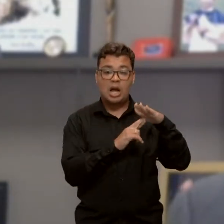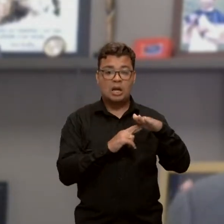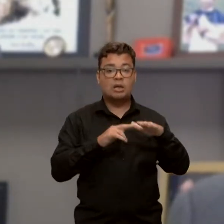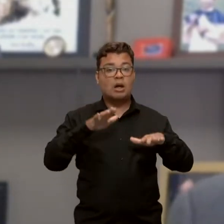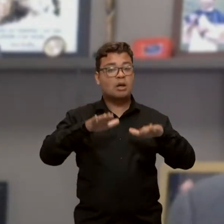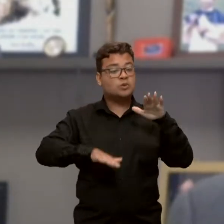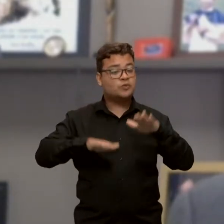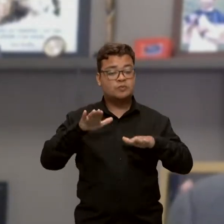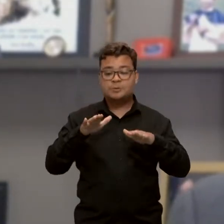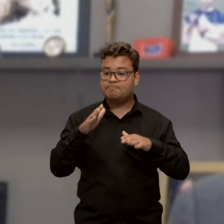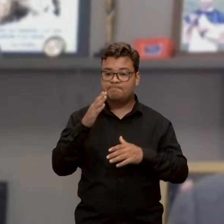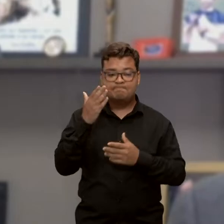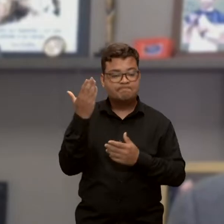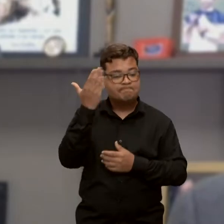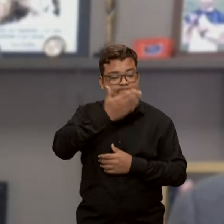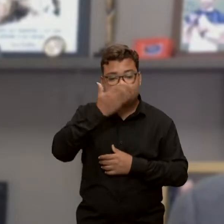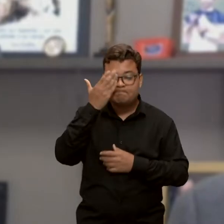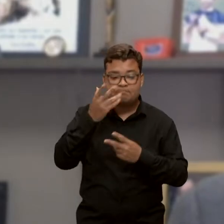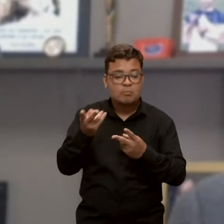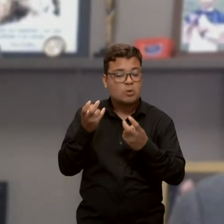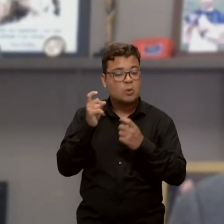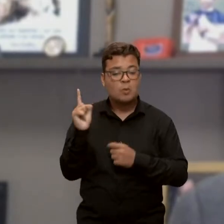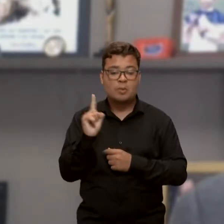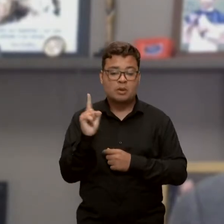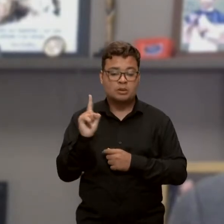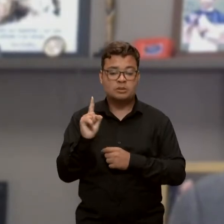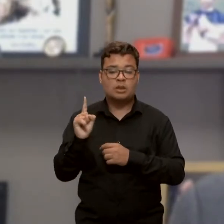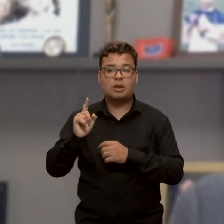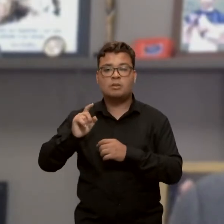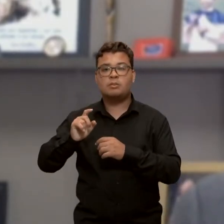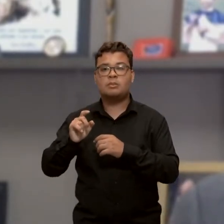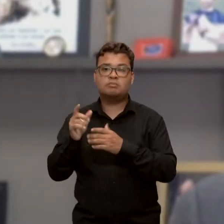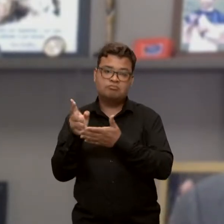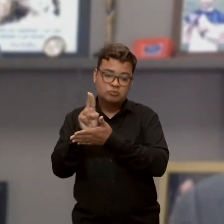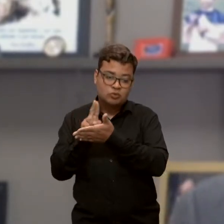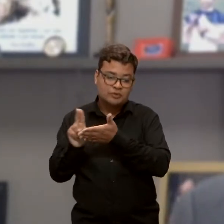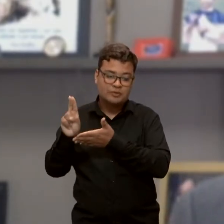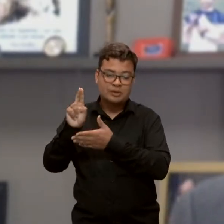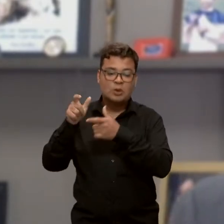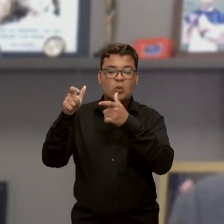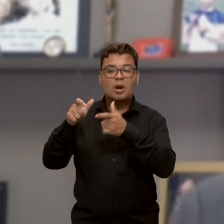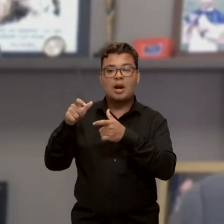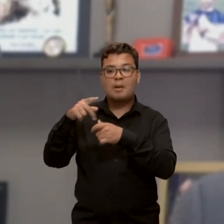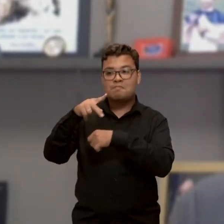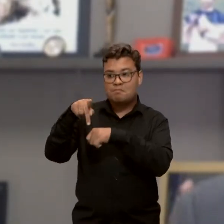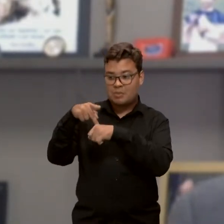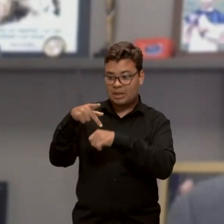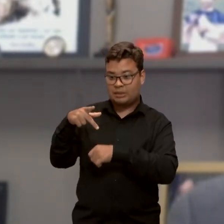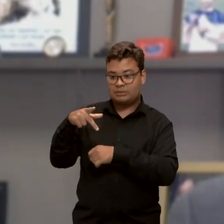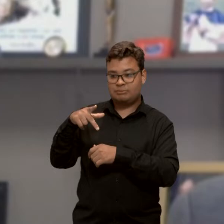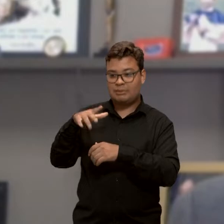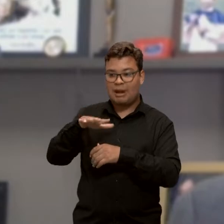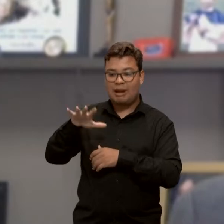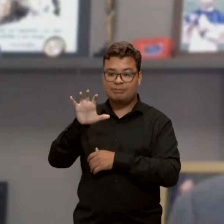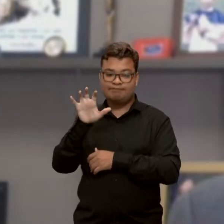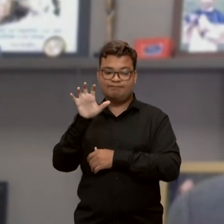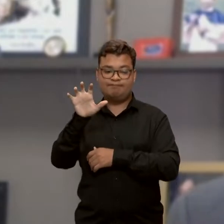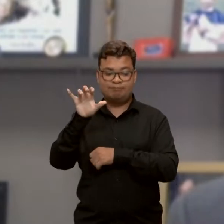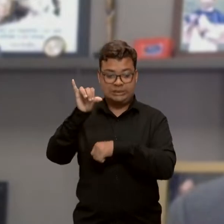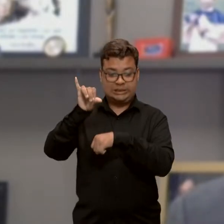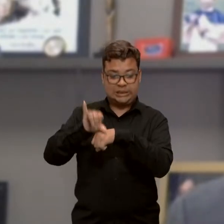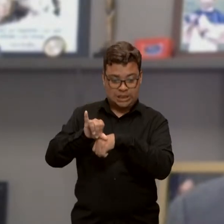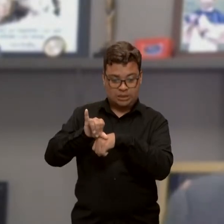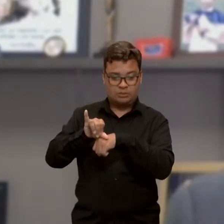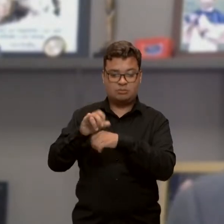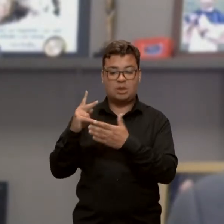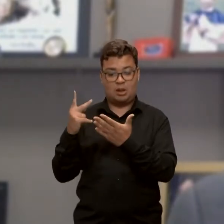perceber uma universidade no centro do país. E isso prejudica o nosso desempenho